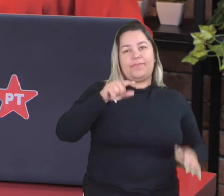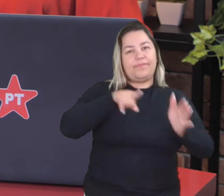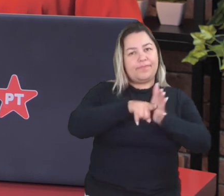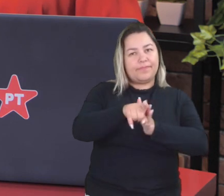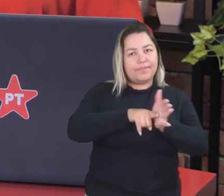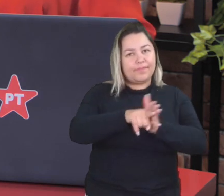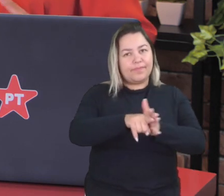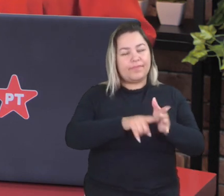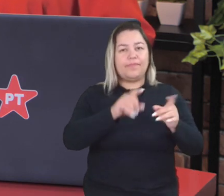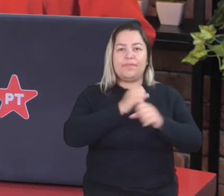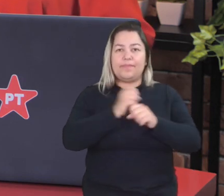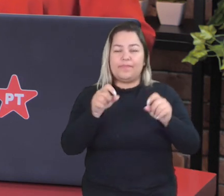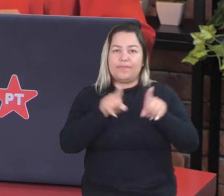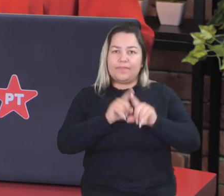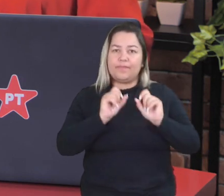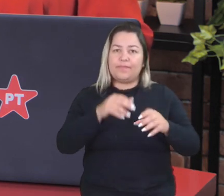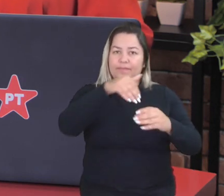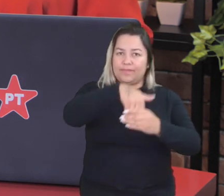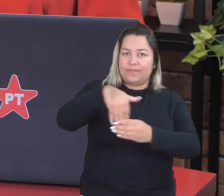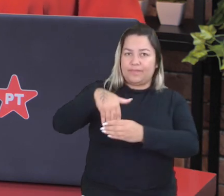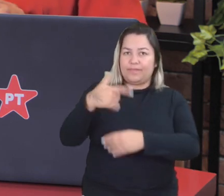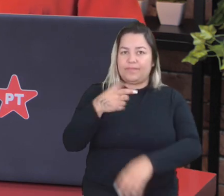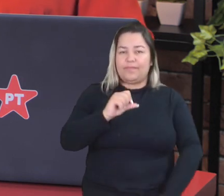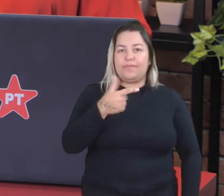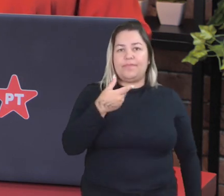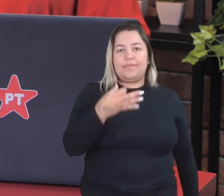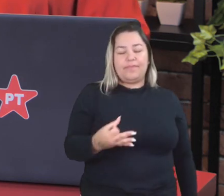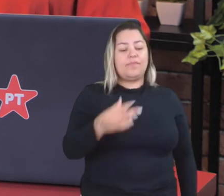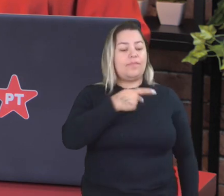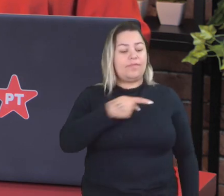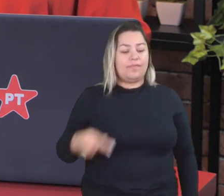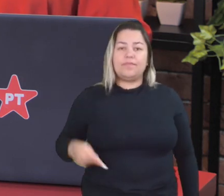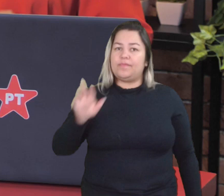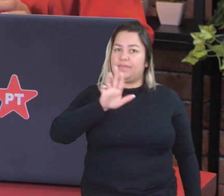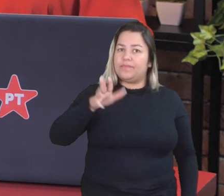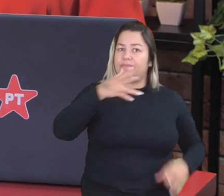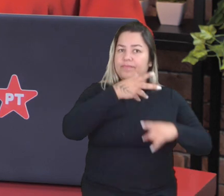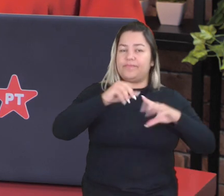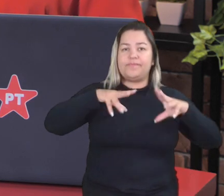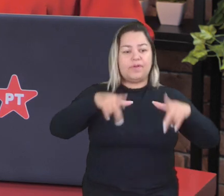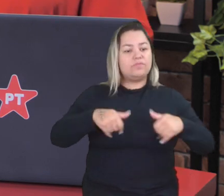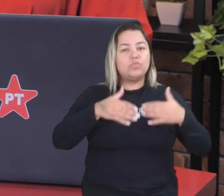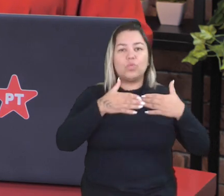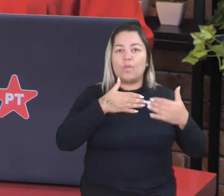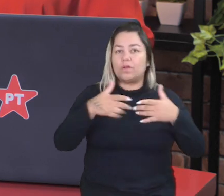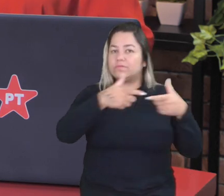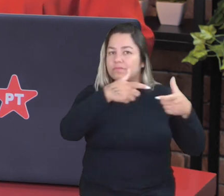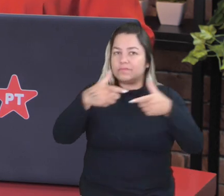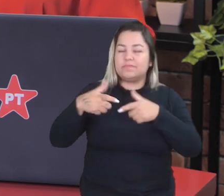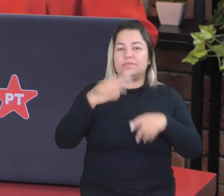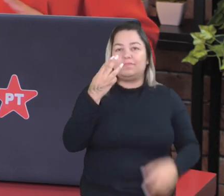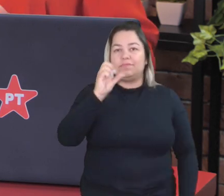Paraná Pesquisas divulgou um levantamento com possíveis cenários para as eleições de 2026. O presidente Lula vence em todos